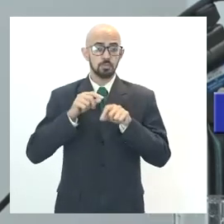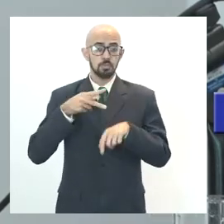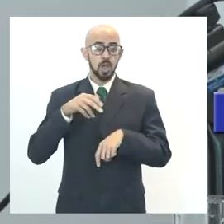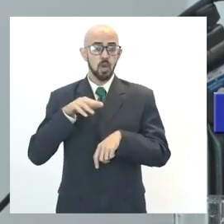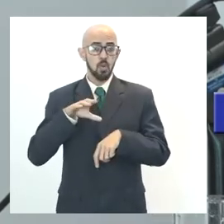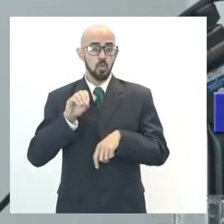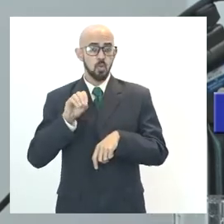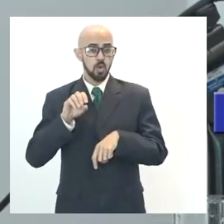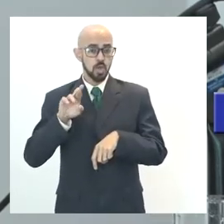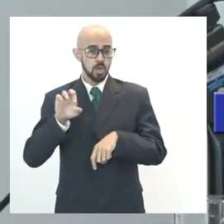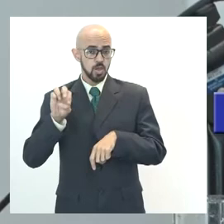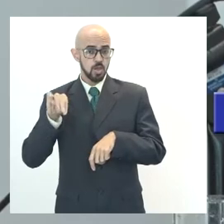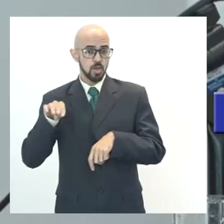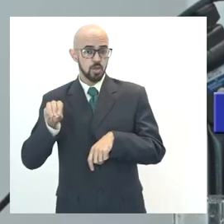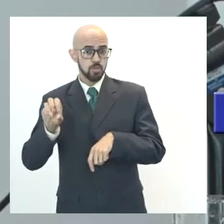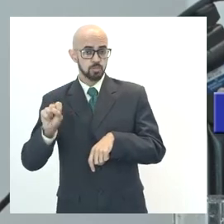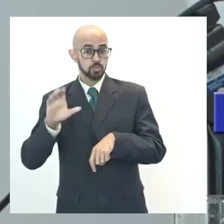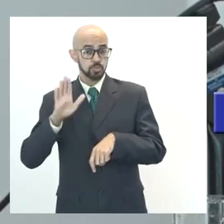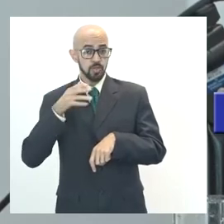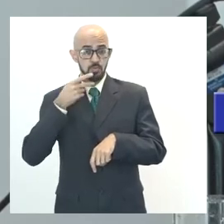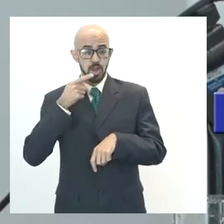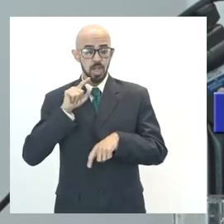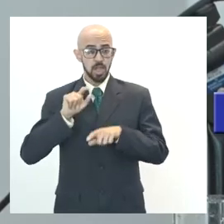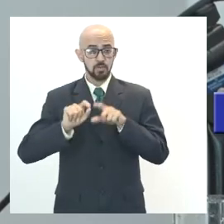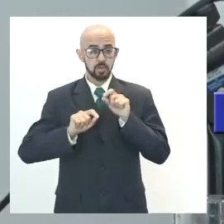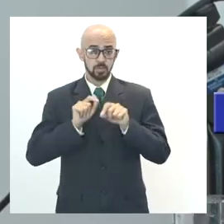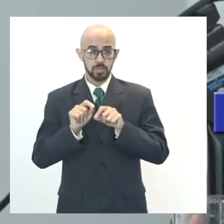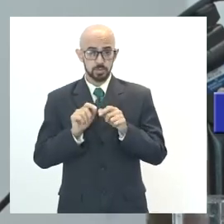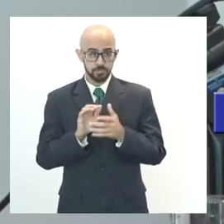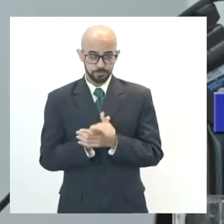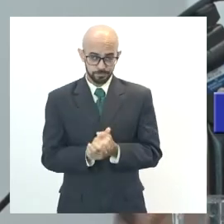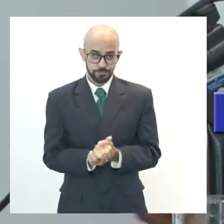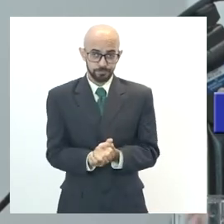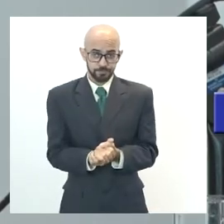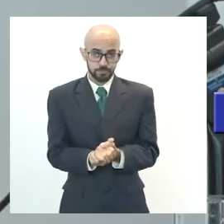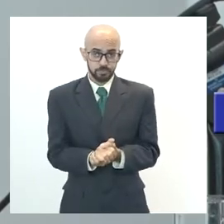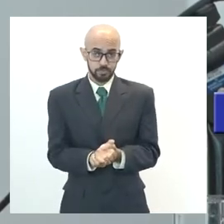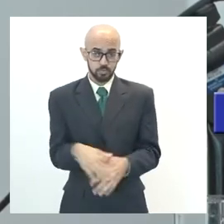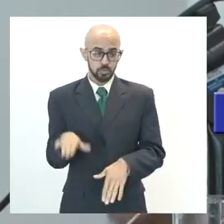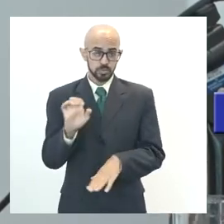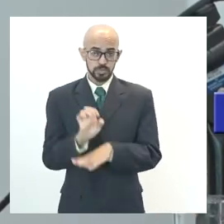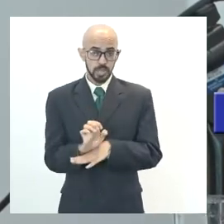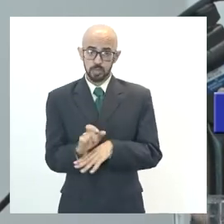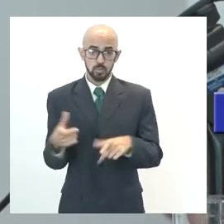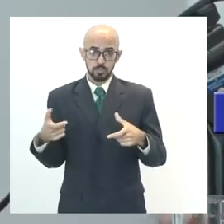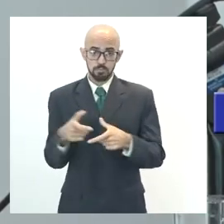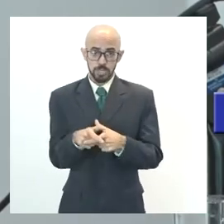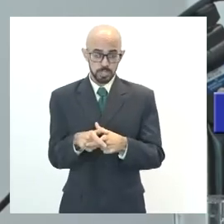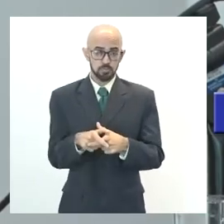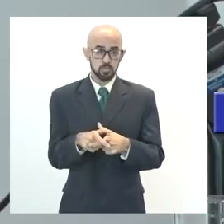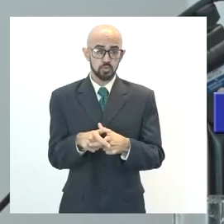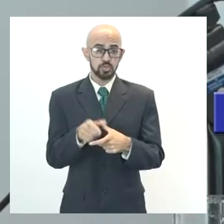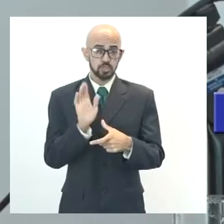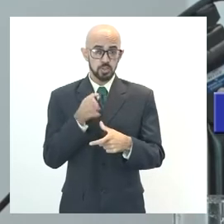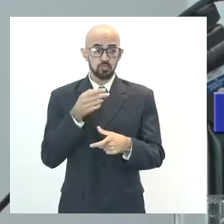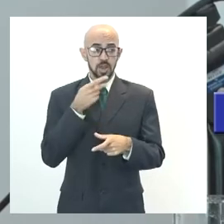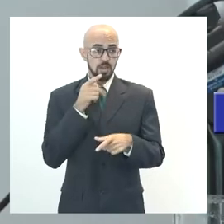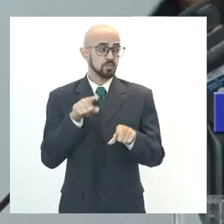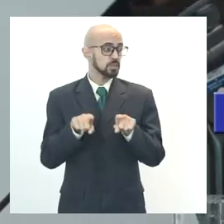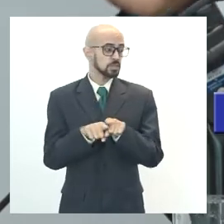MA eu não falava a questão do estado mínimo eu já falava